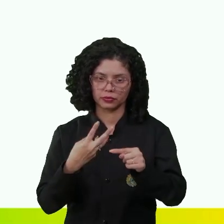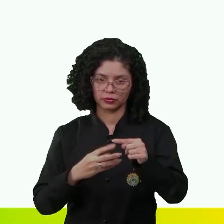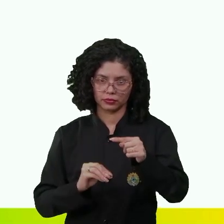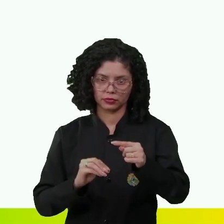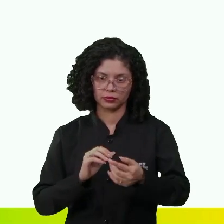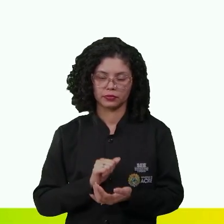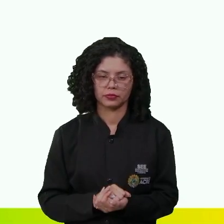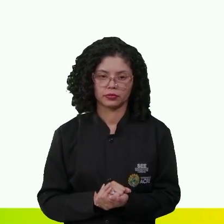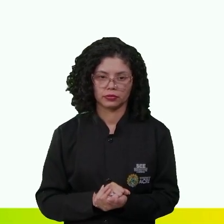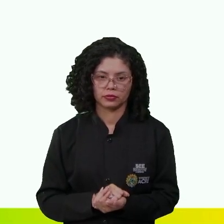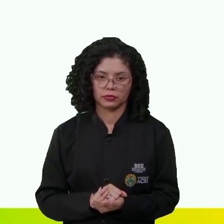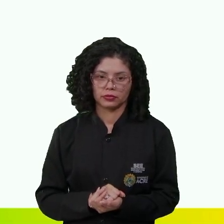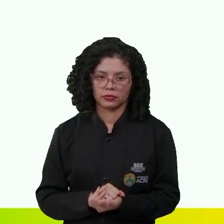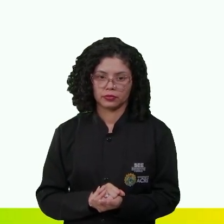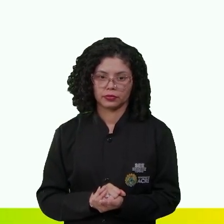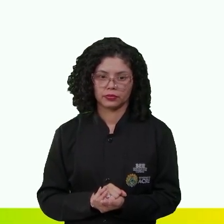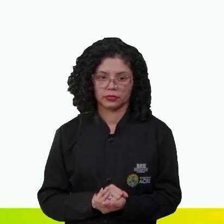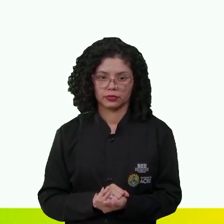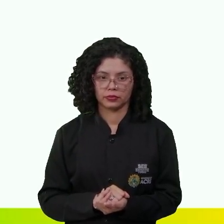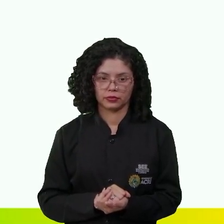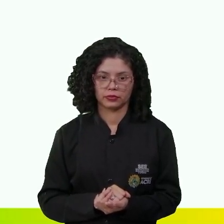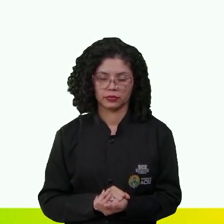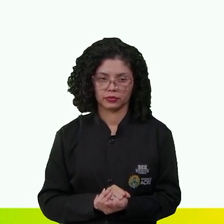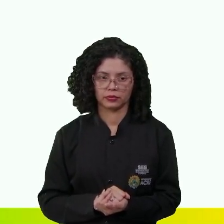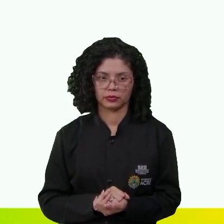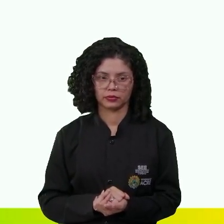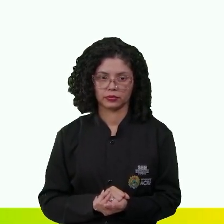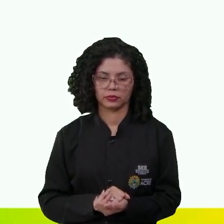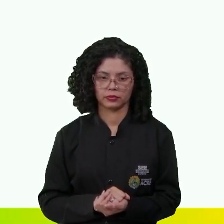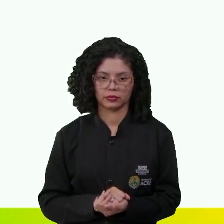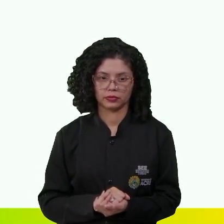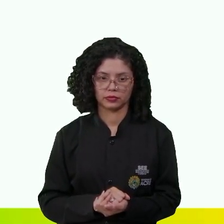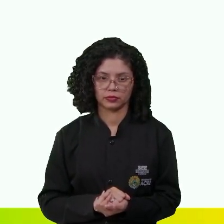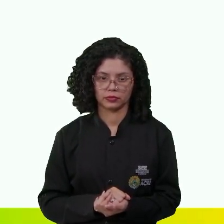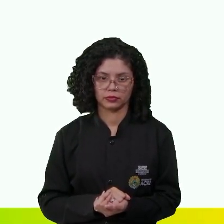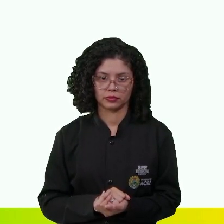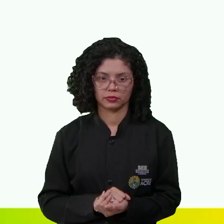para 40. X vai ser